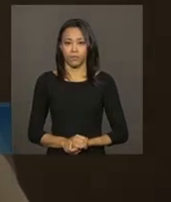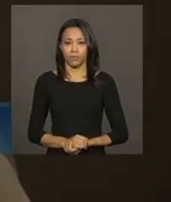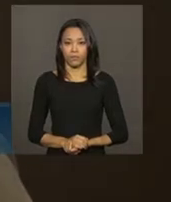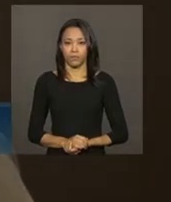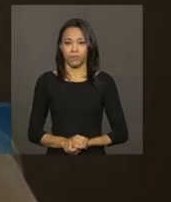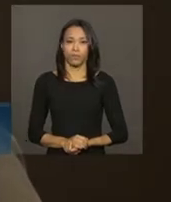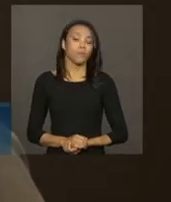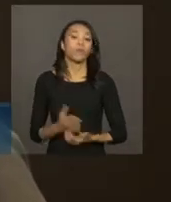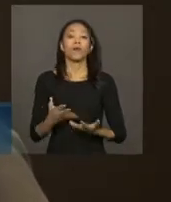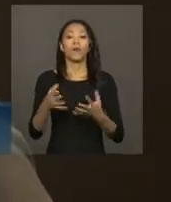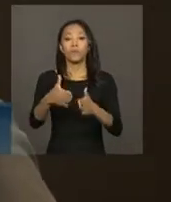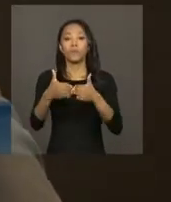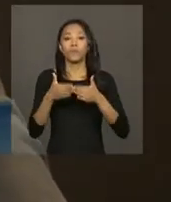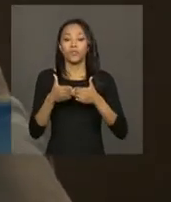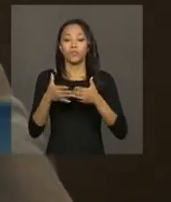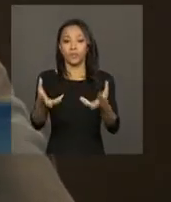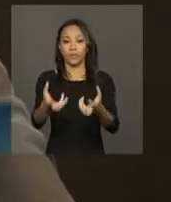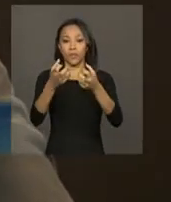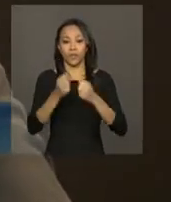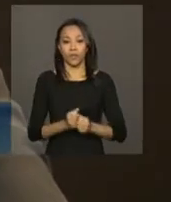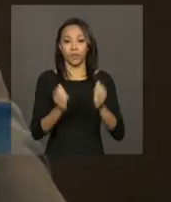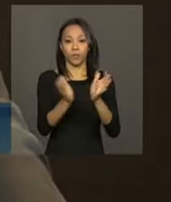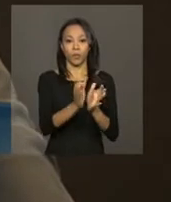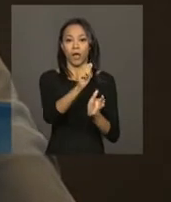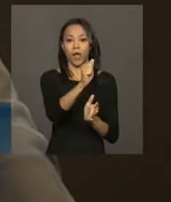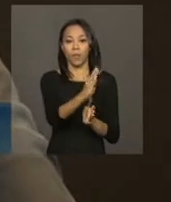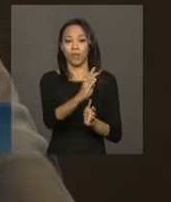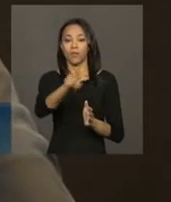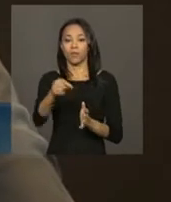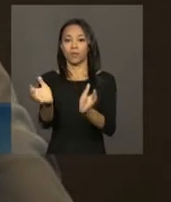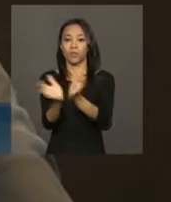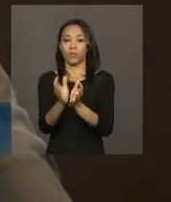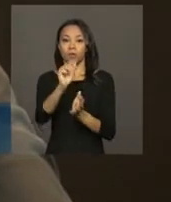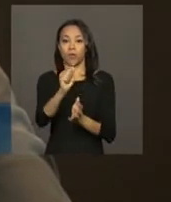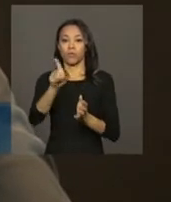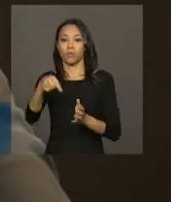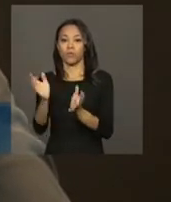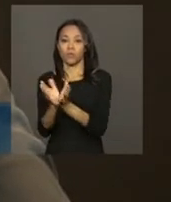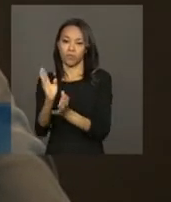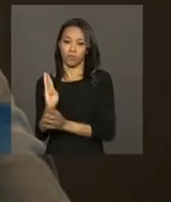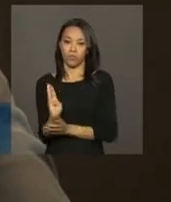Solicito a entrega dos envelopes dos lotes a B Lote a e lote B